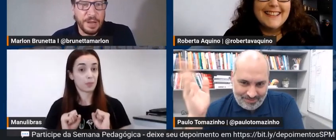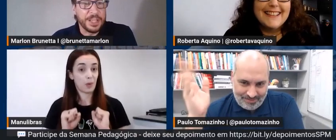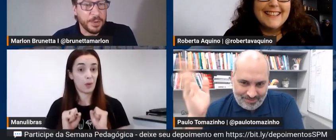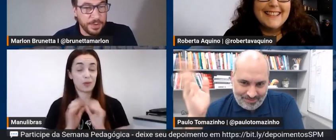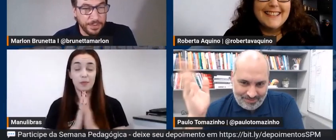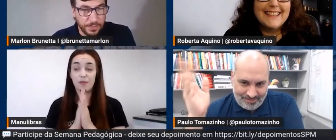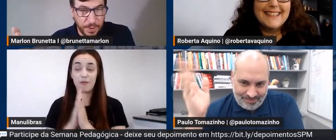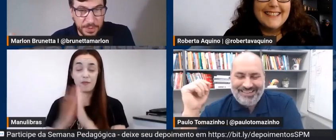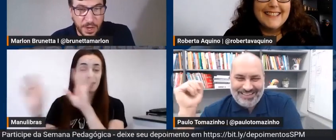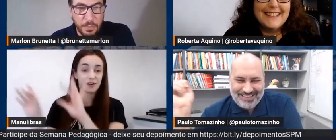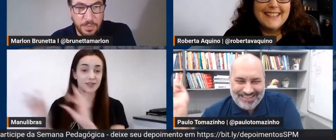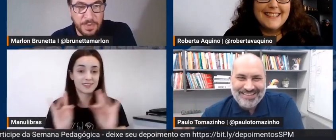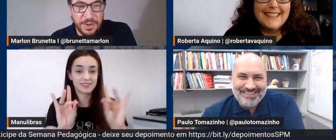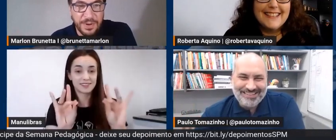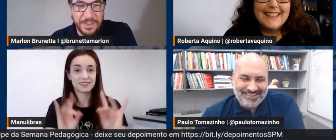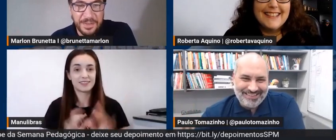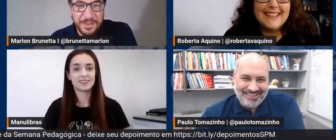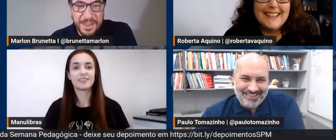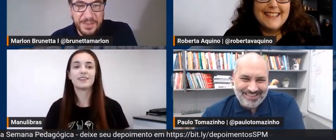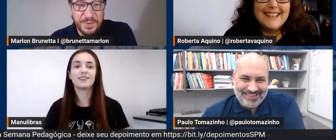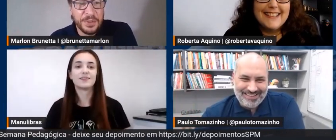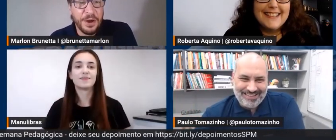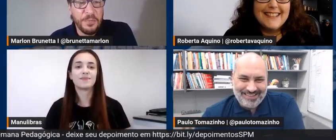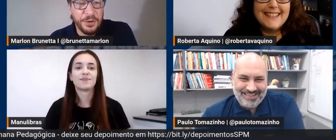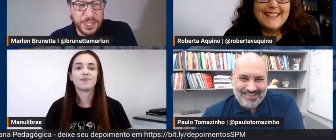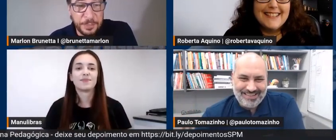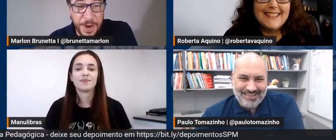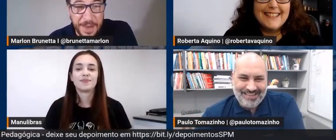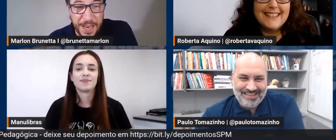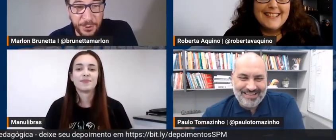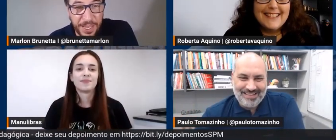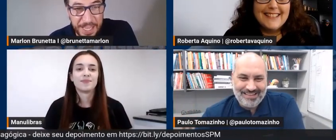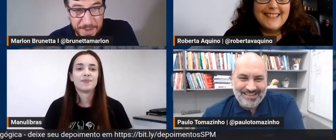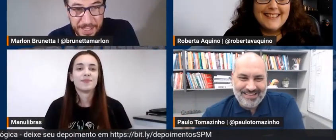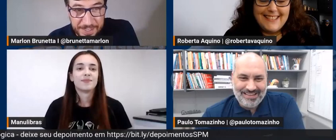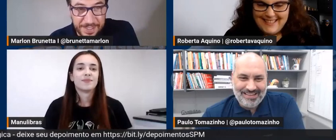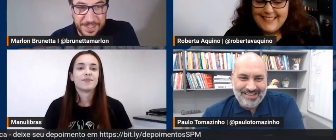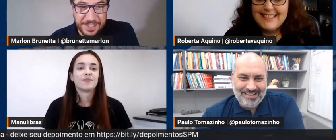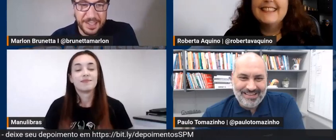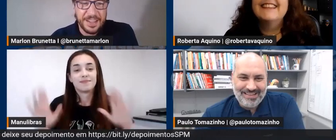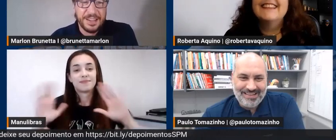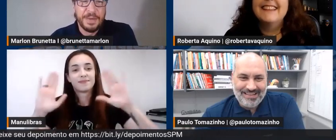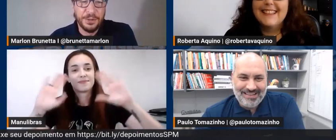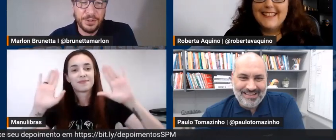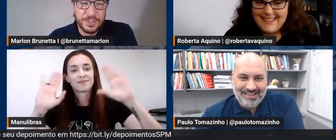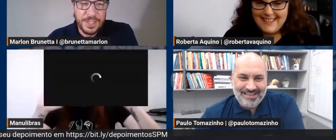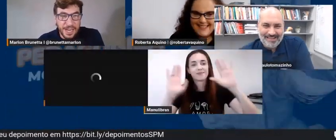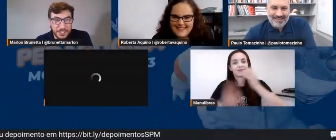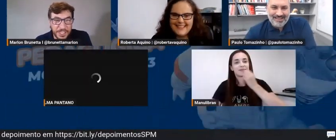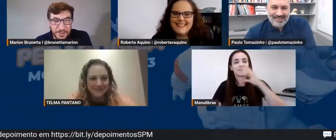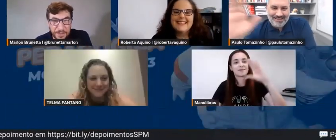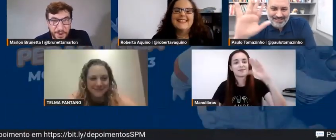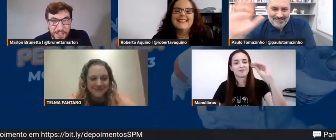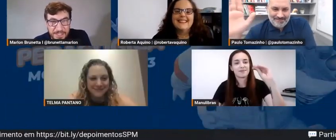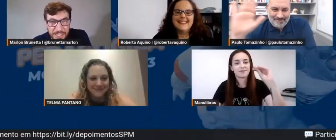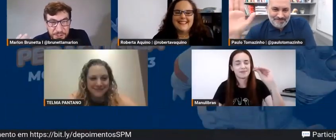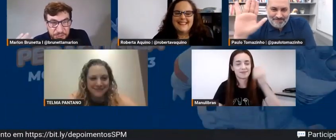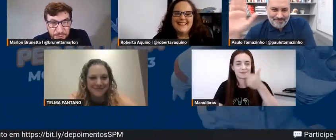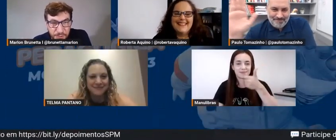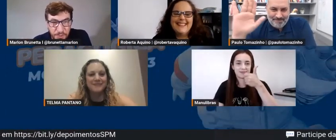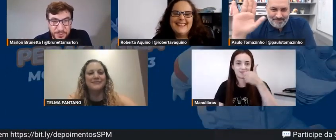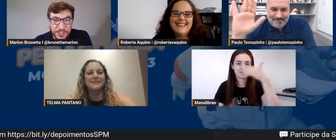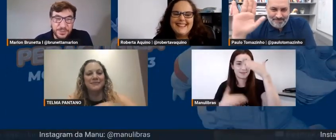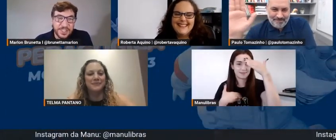não vamos perder tempo. Vamos dar uma boa noite para a Manu Libras. Manu, gratidão aí pelo